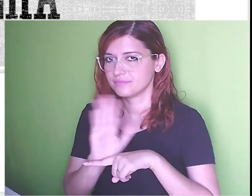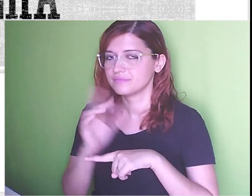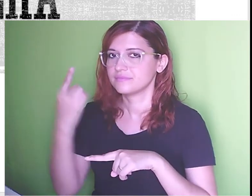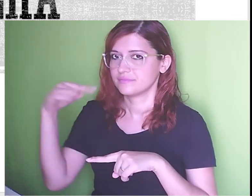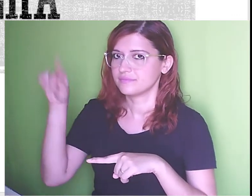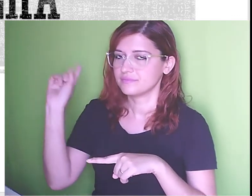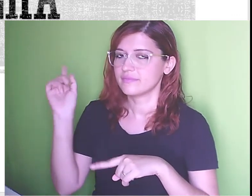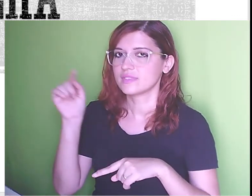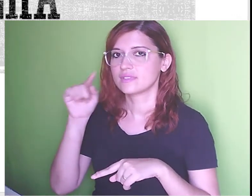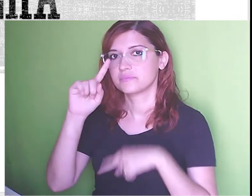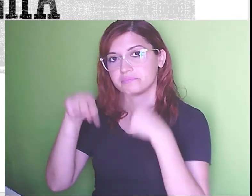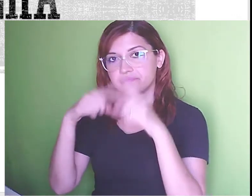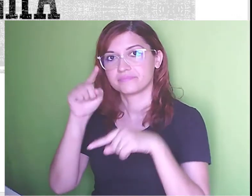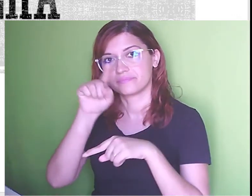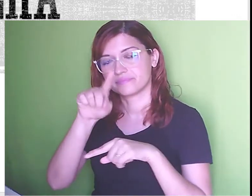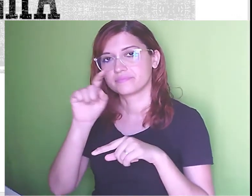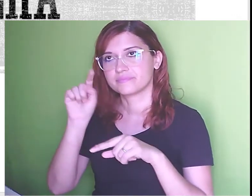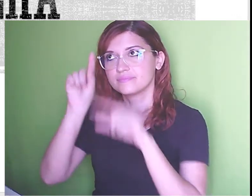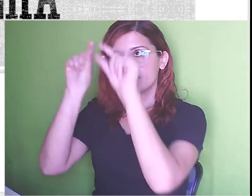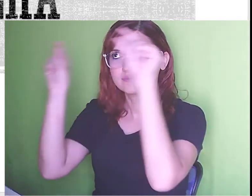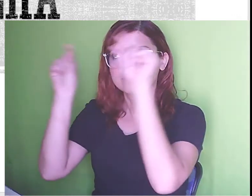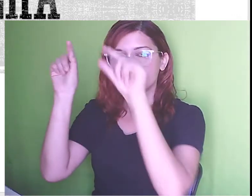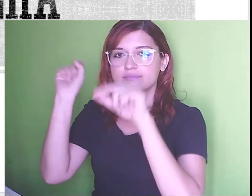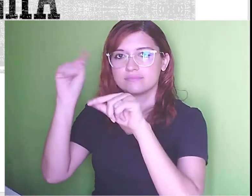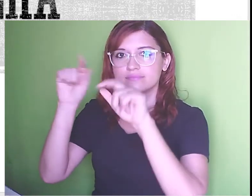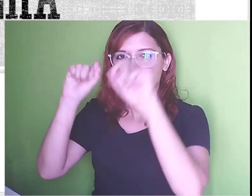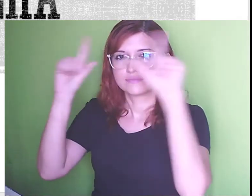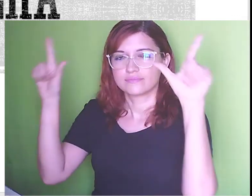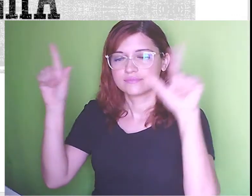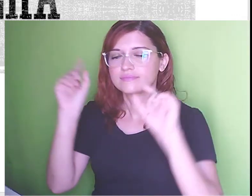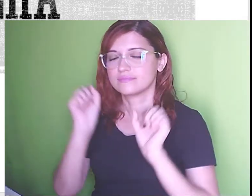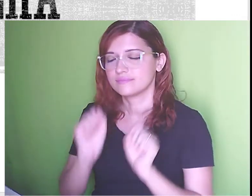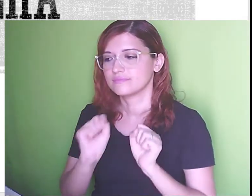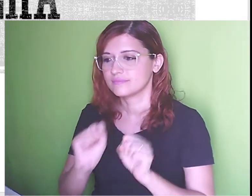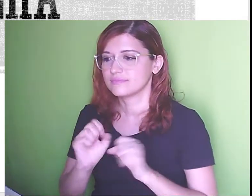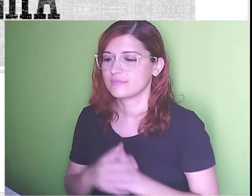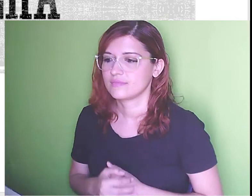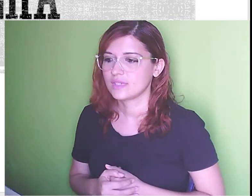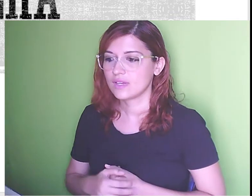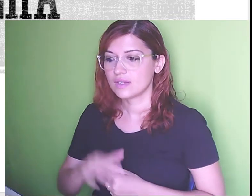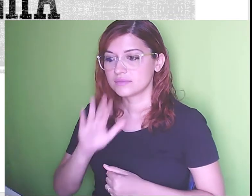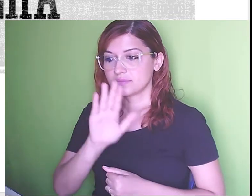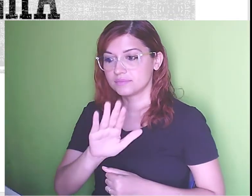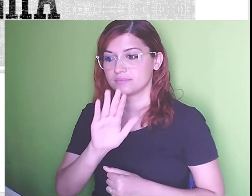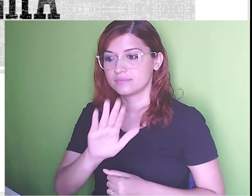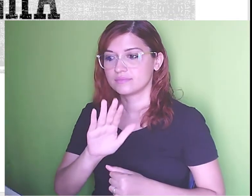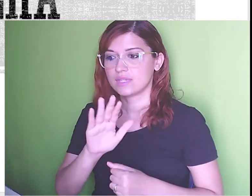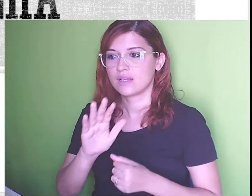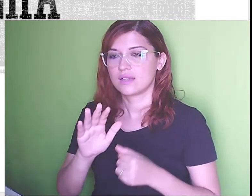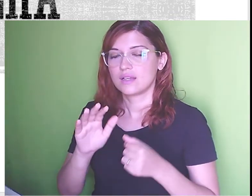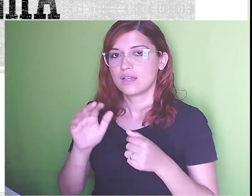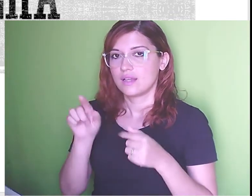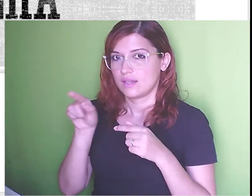No vídeo anterior, a gente já teve uma introdução. Se você quiser, pode clicar no card acima para ver o vídeo.